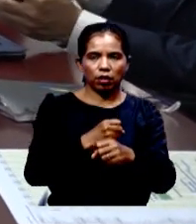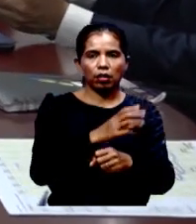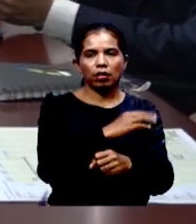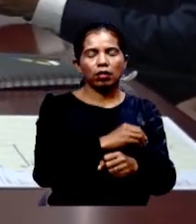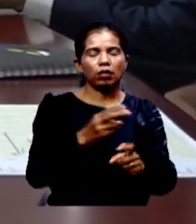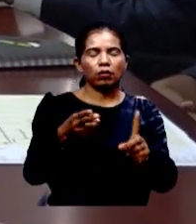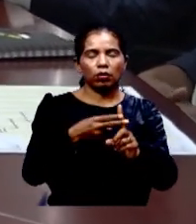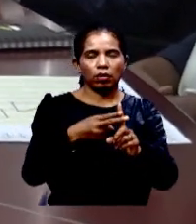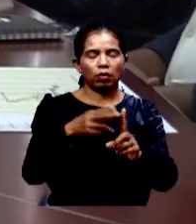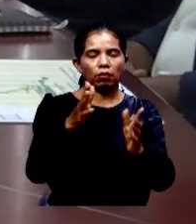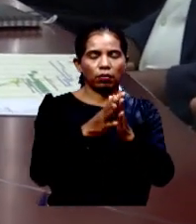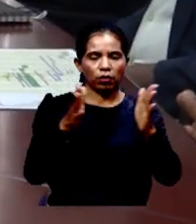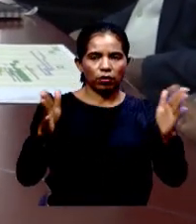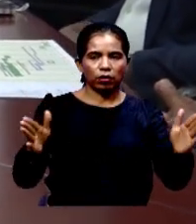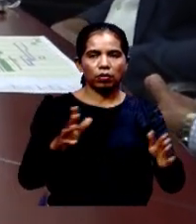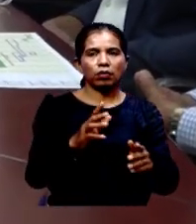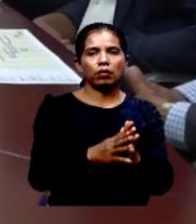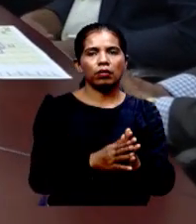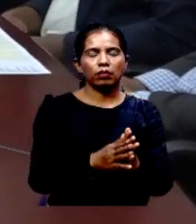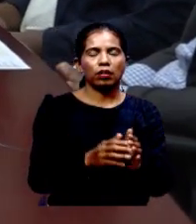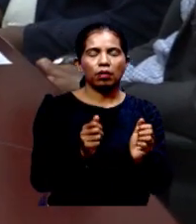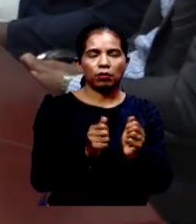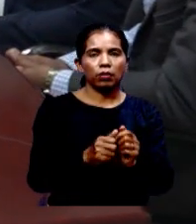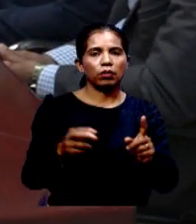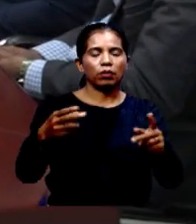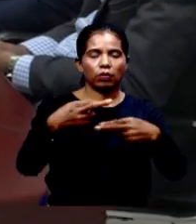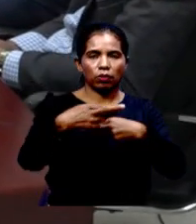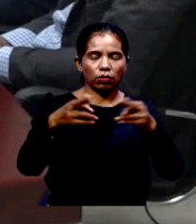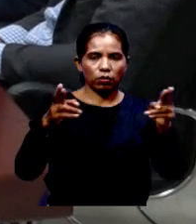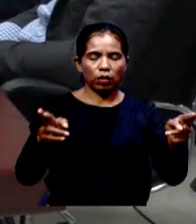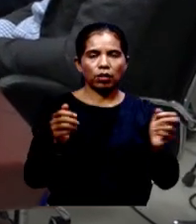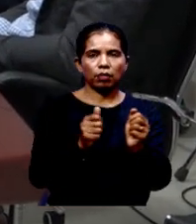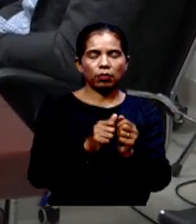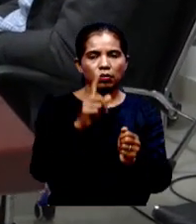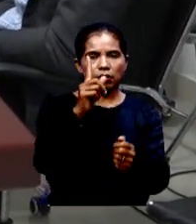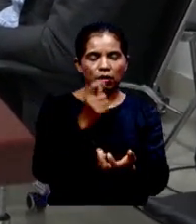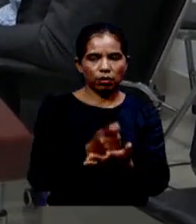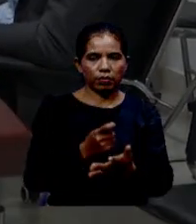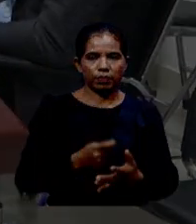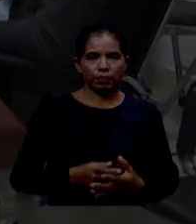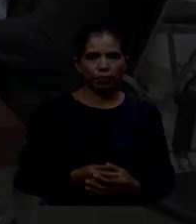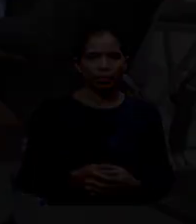hotel botida ho capacidade quarto reunida. Bem-vinda Simenes, adere tu Simenes, GMN.